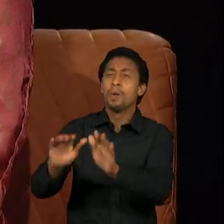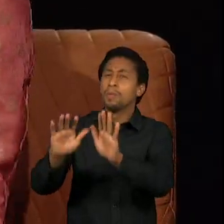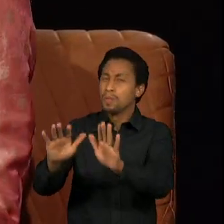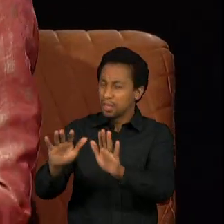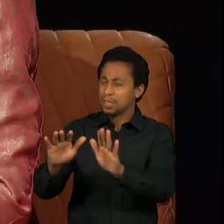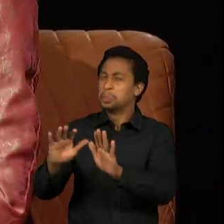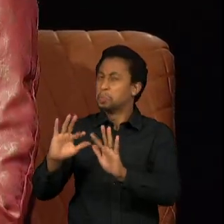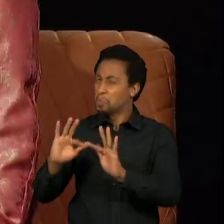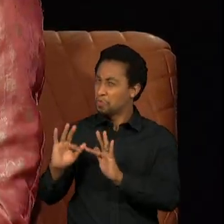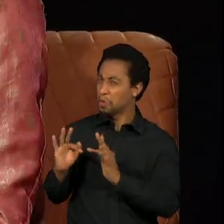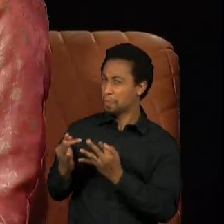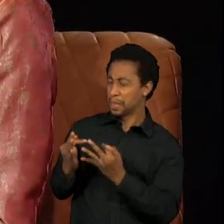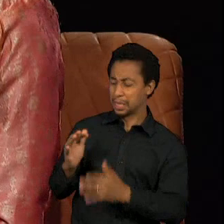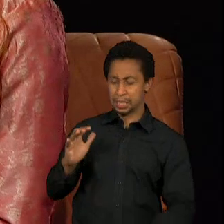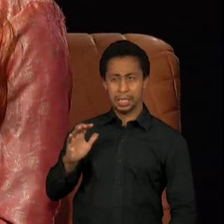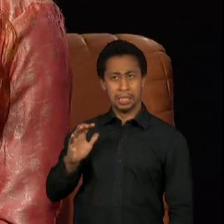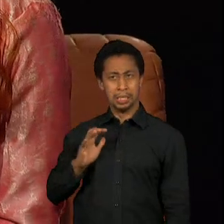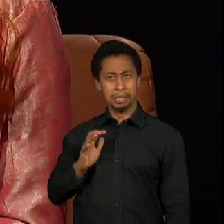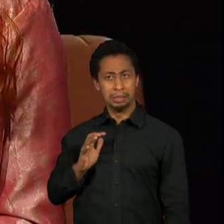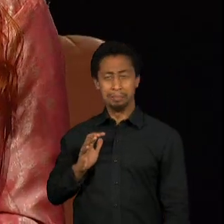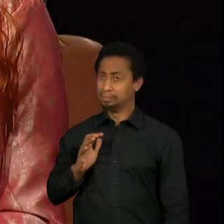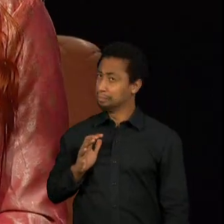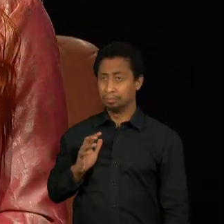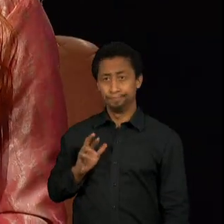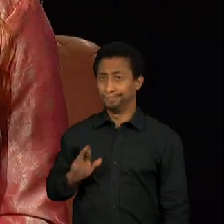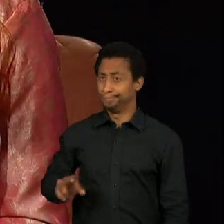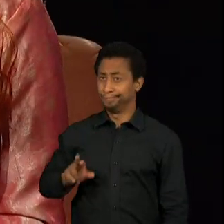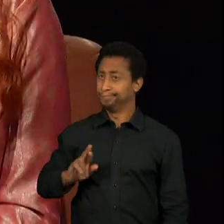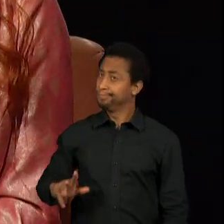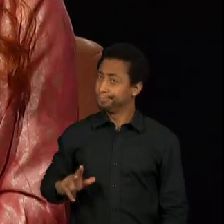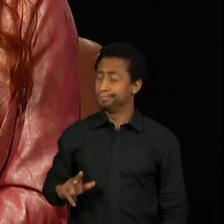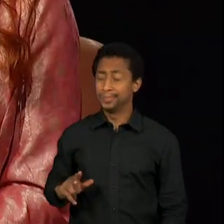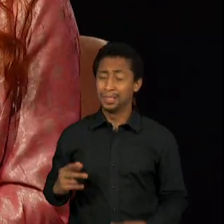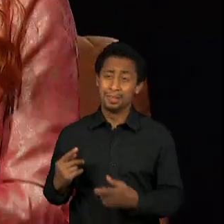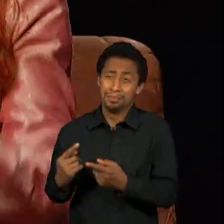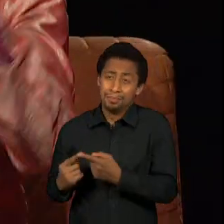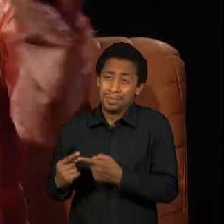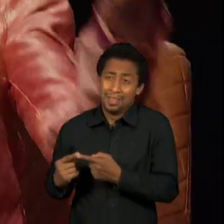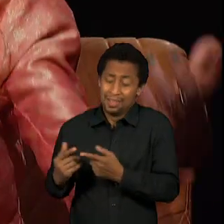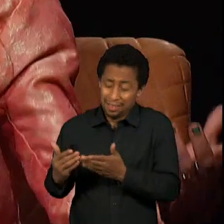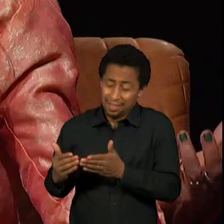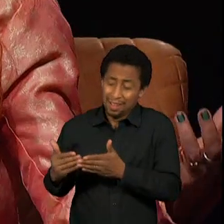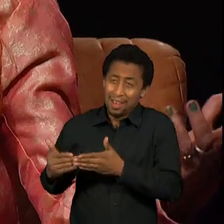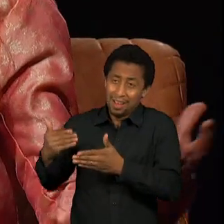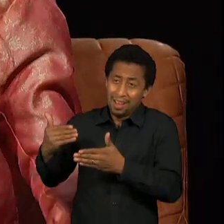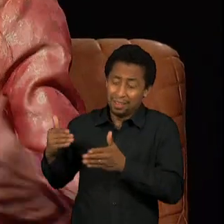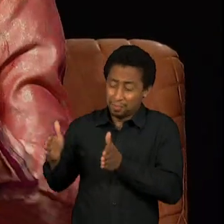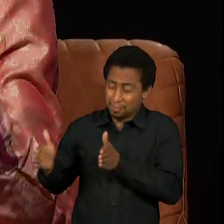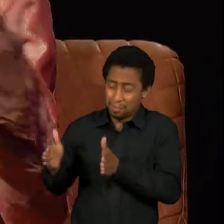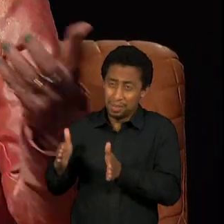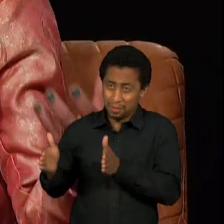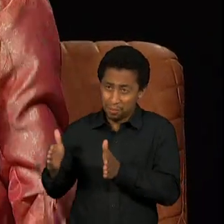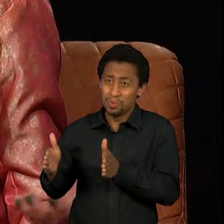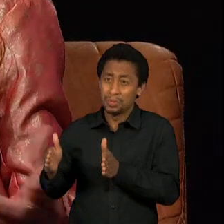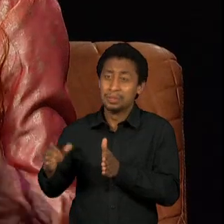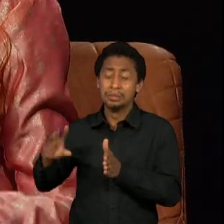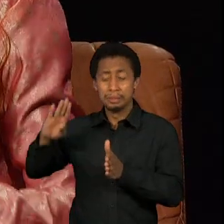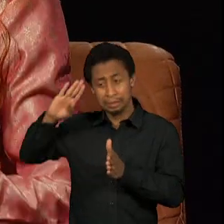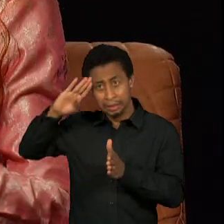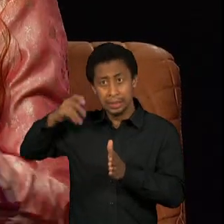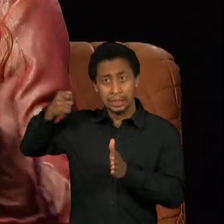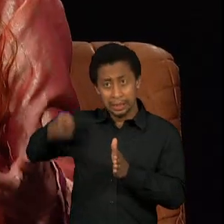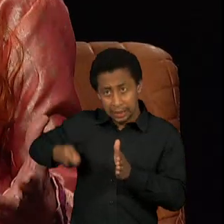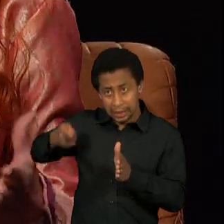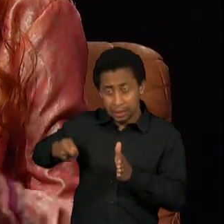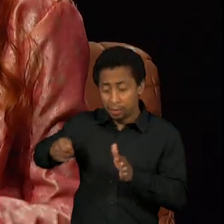burguesa. Porque meu pai, ele vem de uma aristocracia e minha mãe não era uma aristocrata, mas era uma